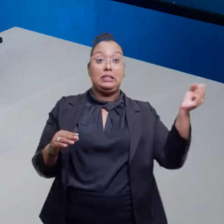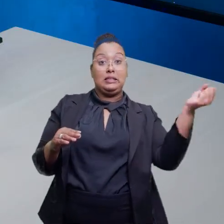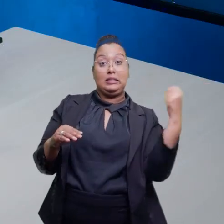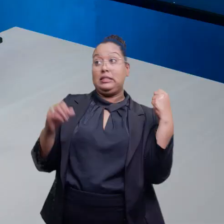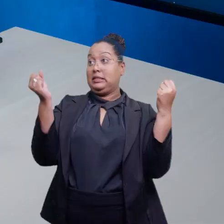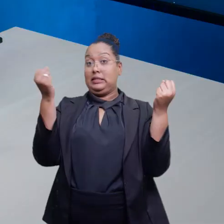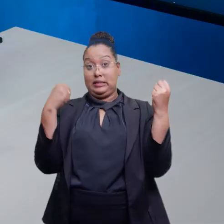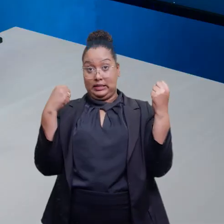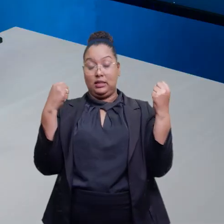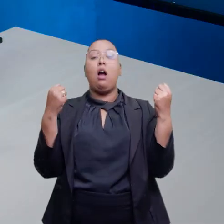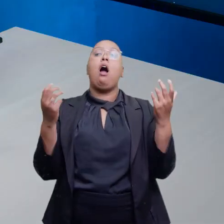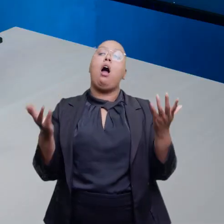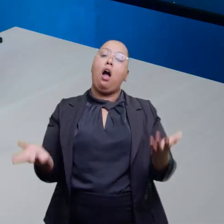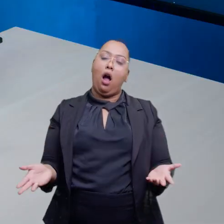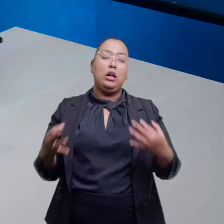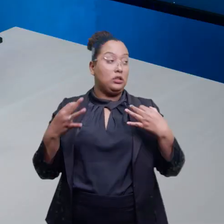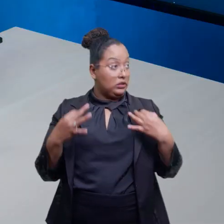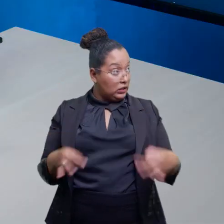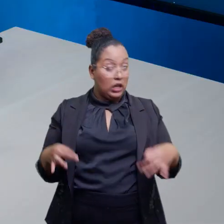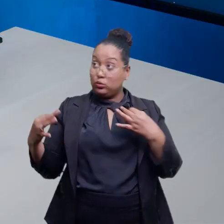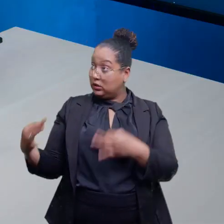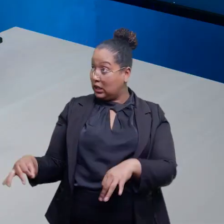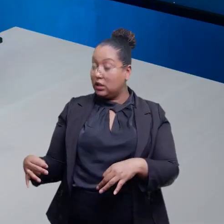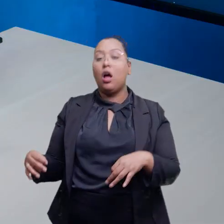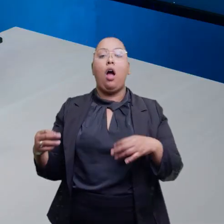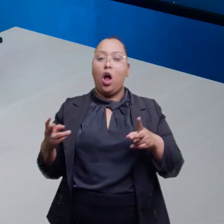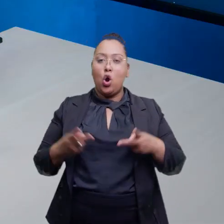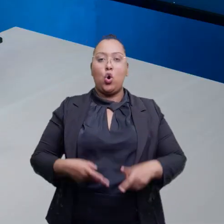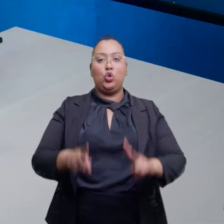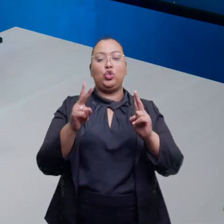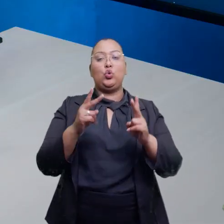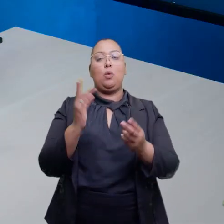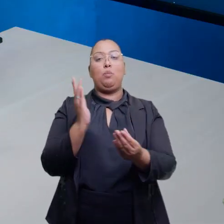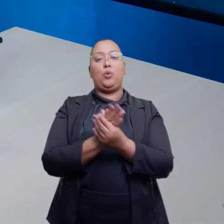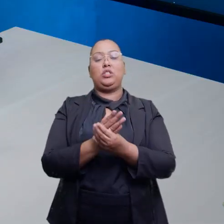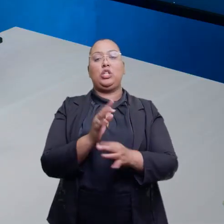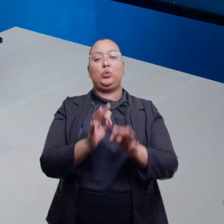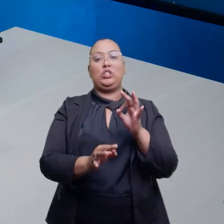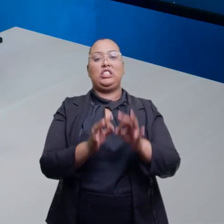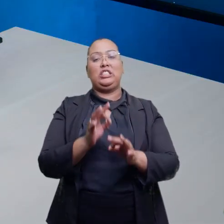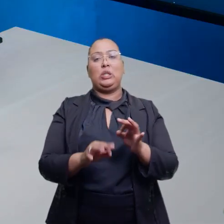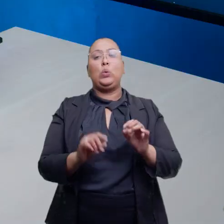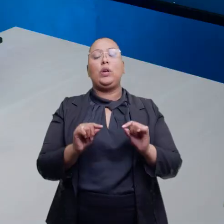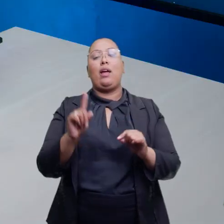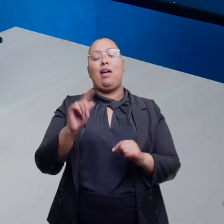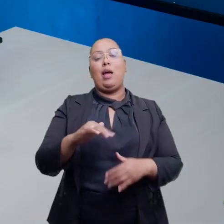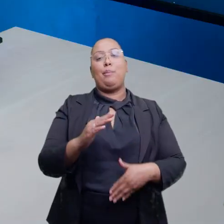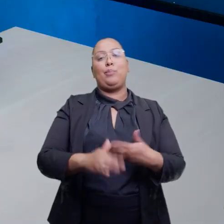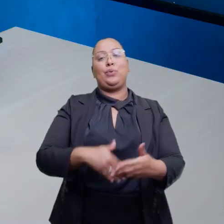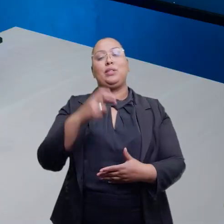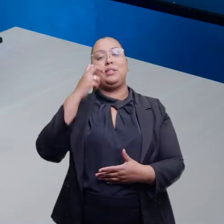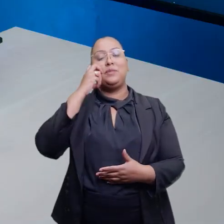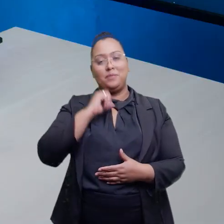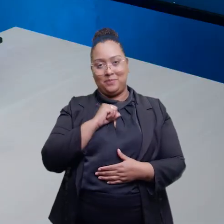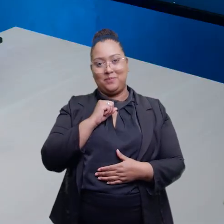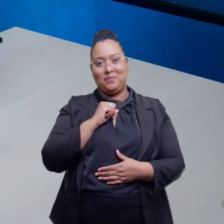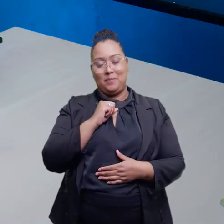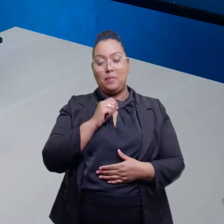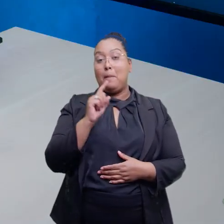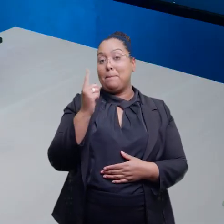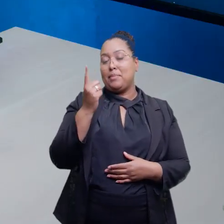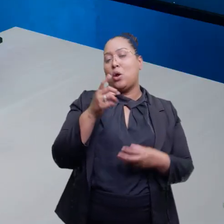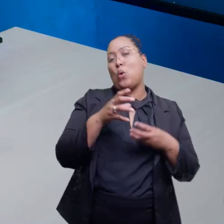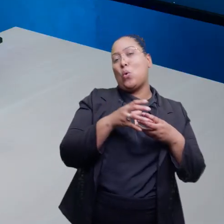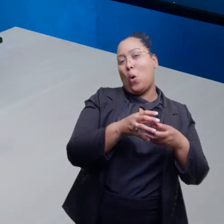fala assim, sim, né, deu tudo certo, temos interesse, nós continuamos a fase judicial, que é o processo de adoção. Então, inicia no estágio